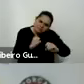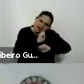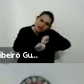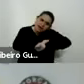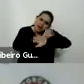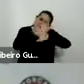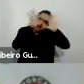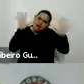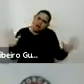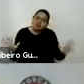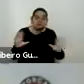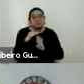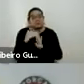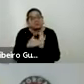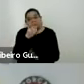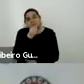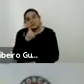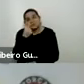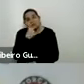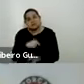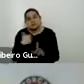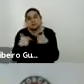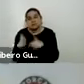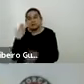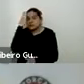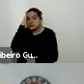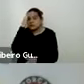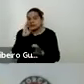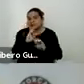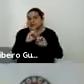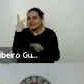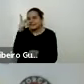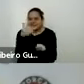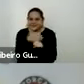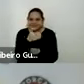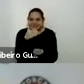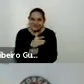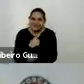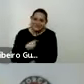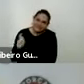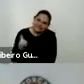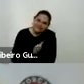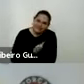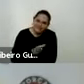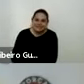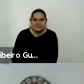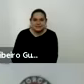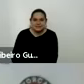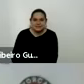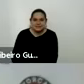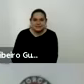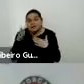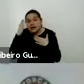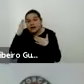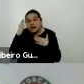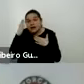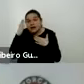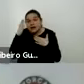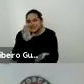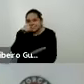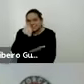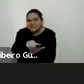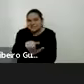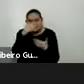aqui, sabe? Bem bacana as suas participações aqui conosco na live SMC. Agradeço e até a próxima.